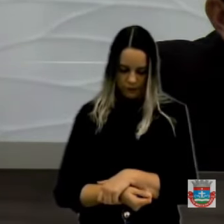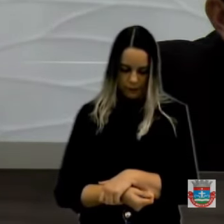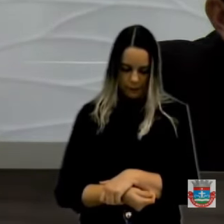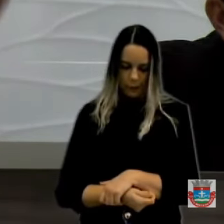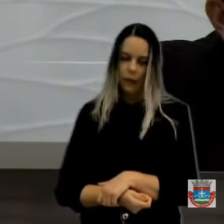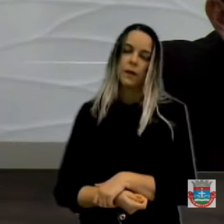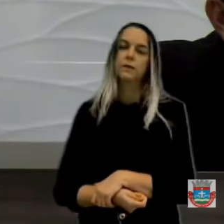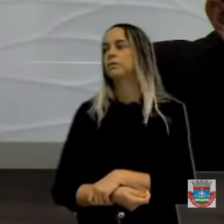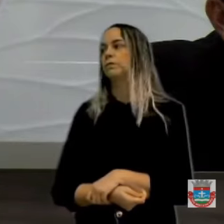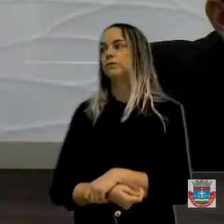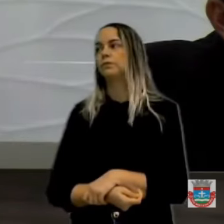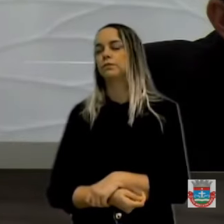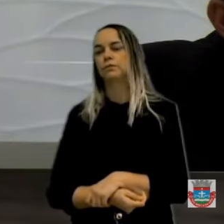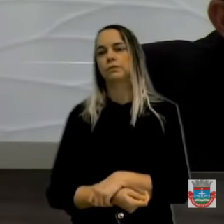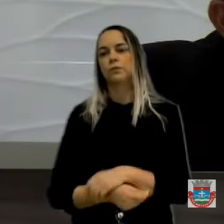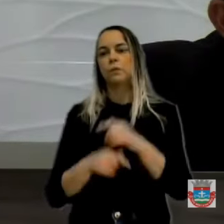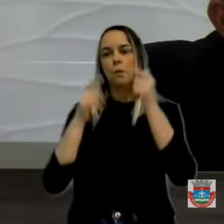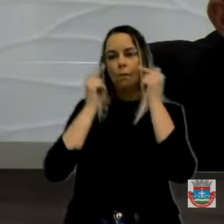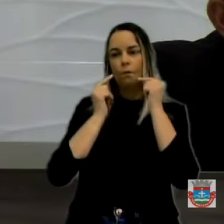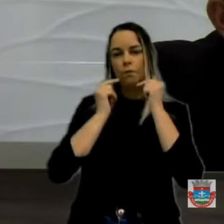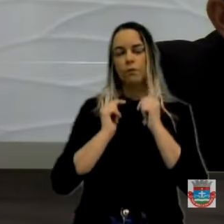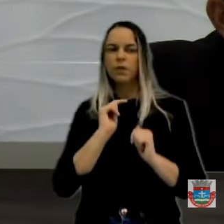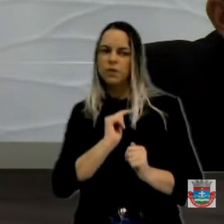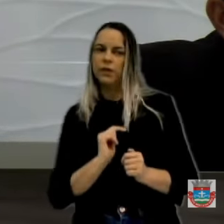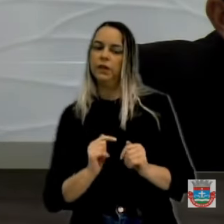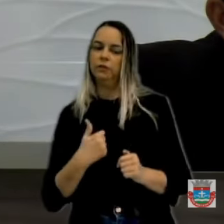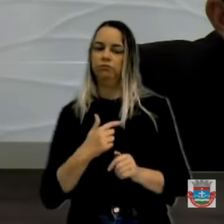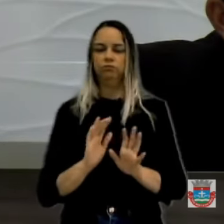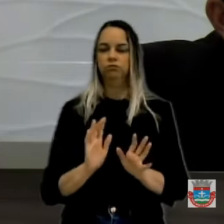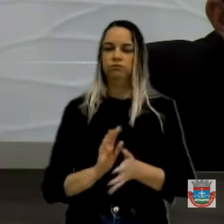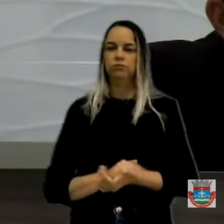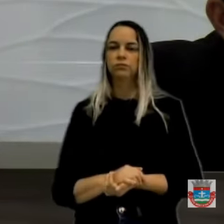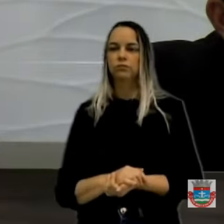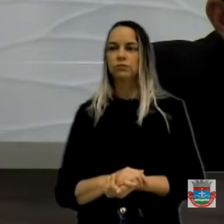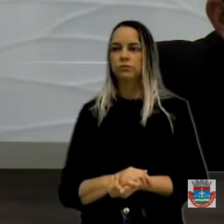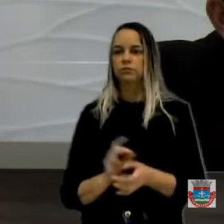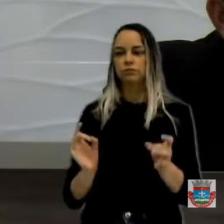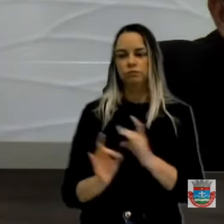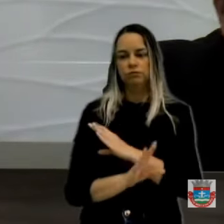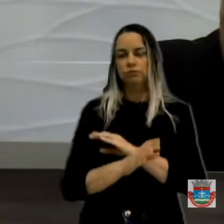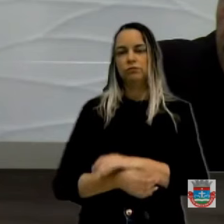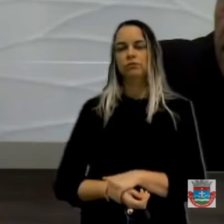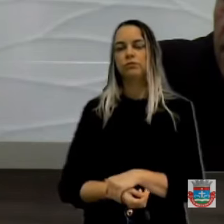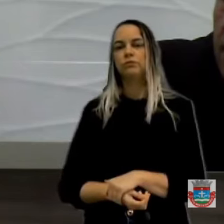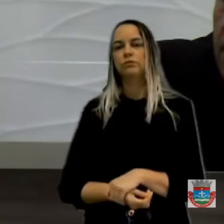Lisa aqui, quem tem pode ser o senhor. Está encerrada a palavra sua. Está encerrado.